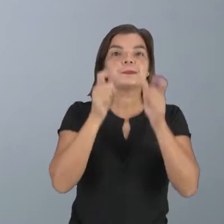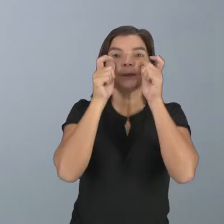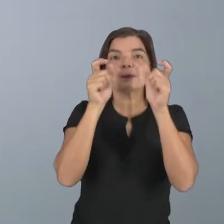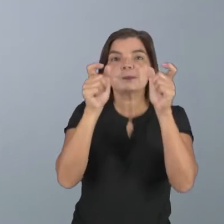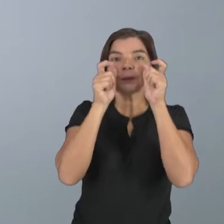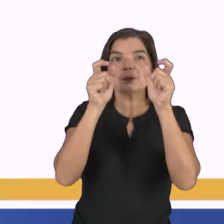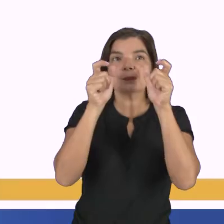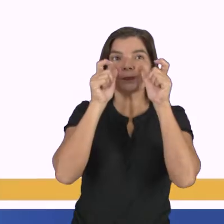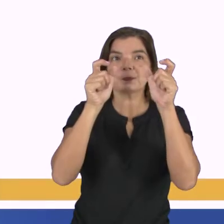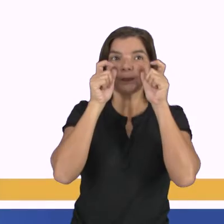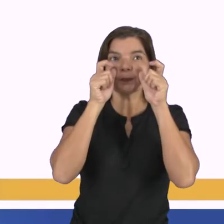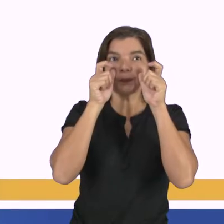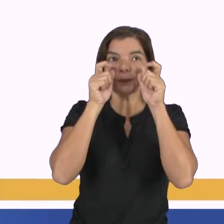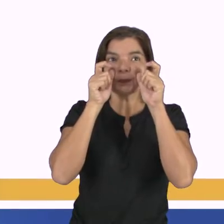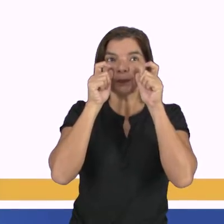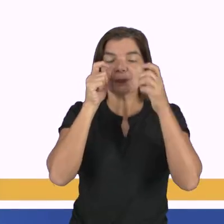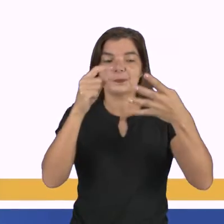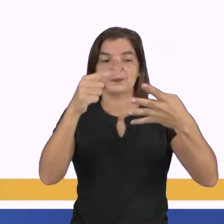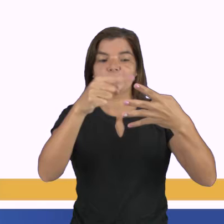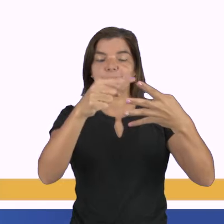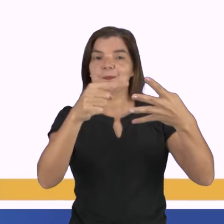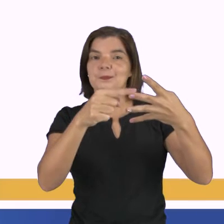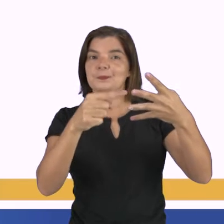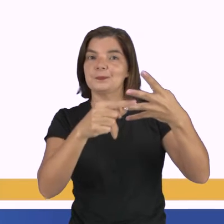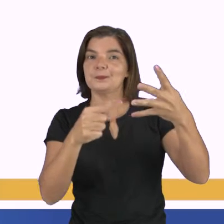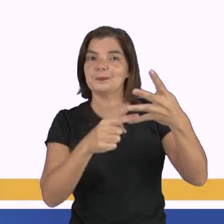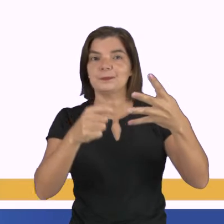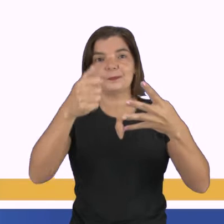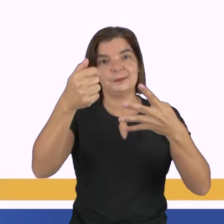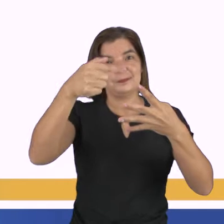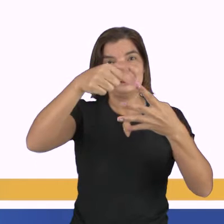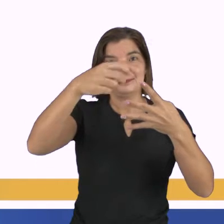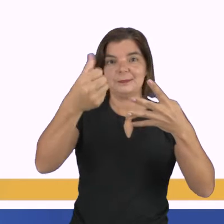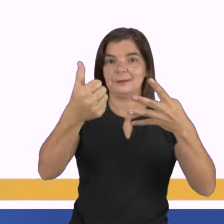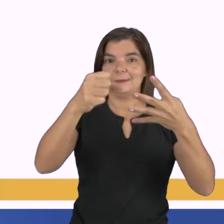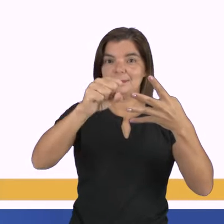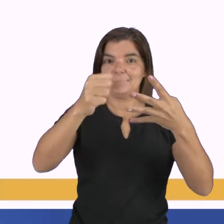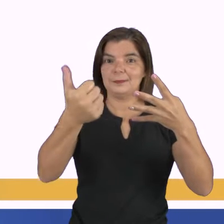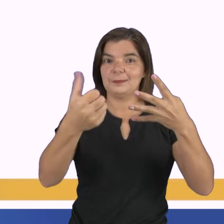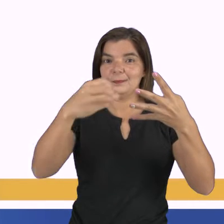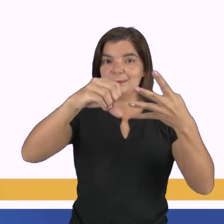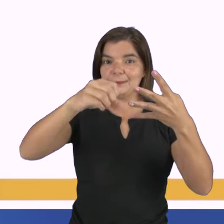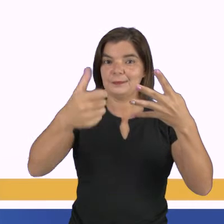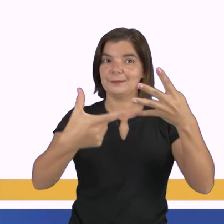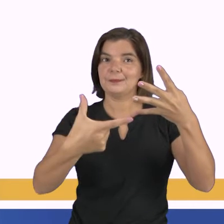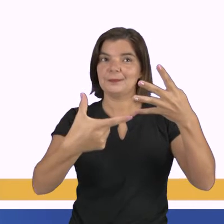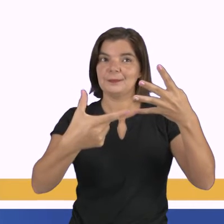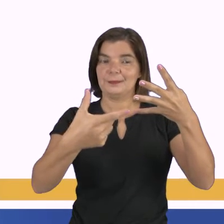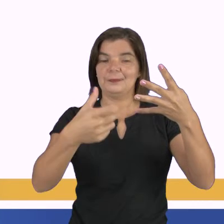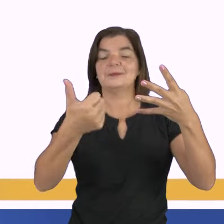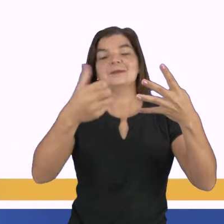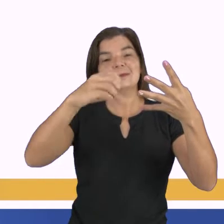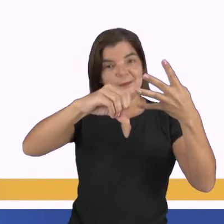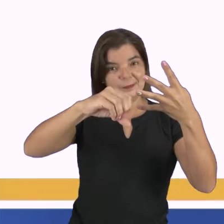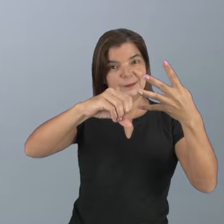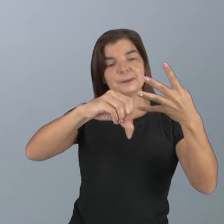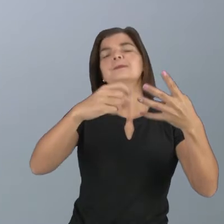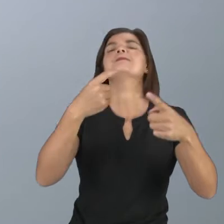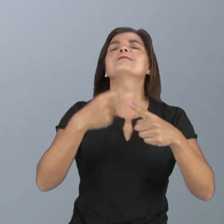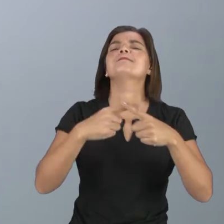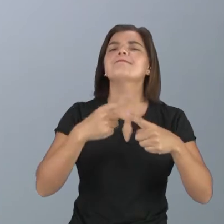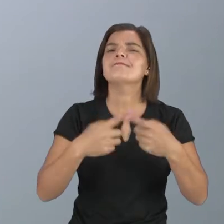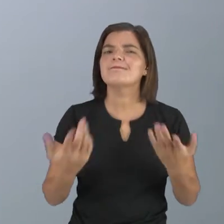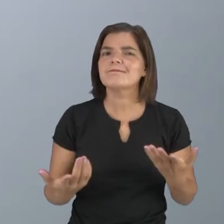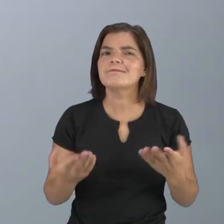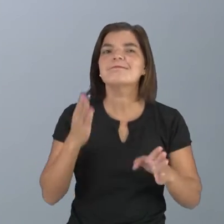Atención con estes números. Como ya hablé, el 16, el 17, el 18, el 19. ¿Por qué?